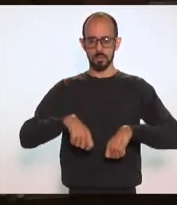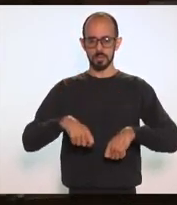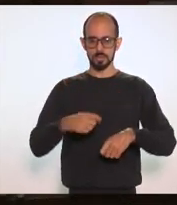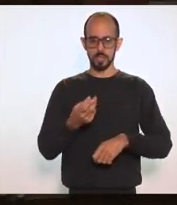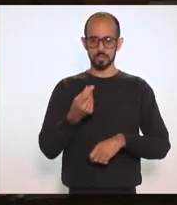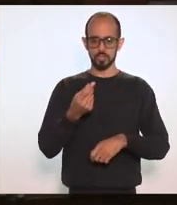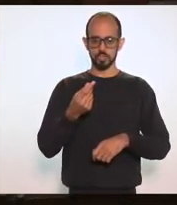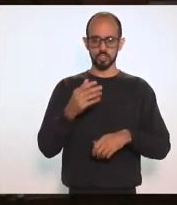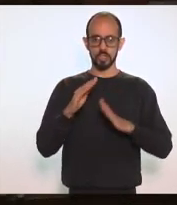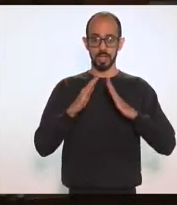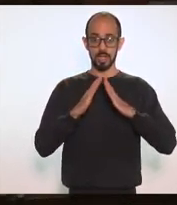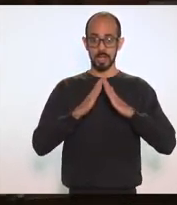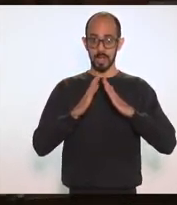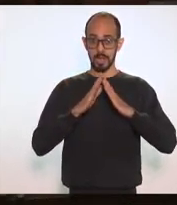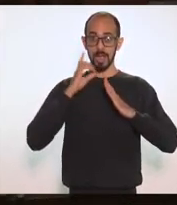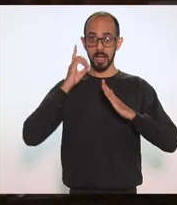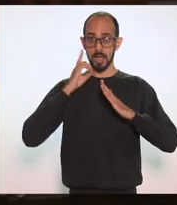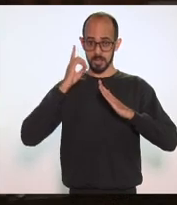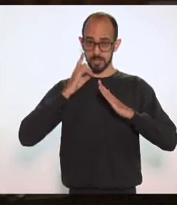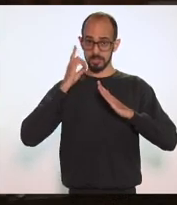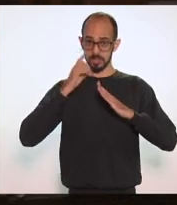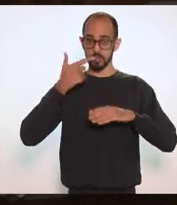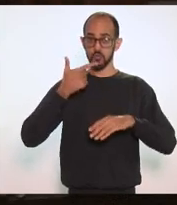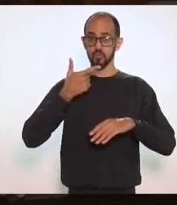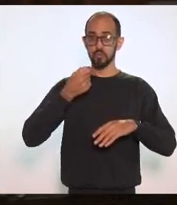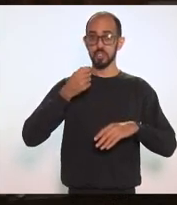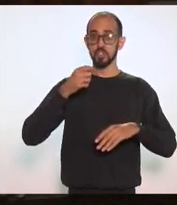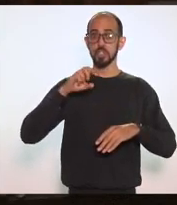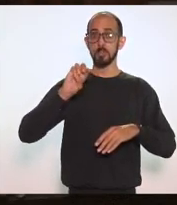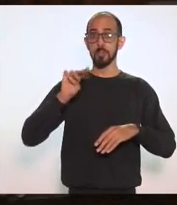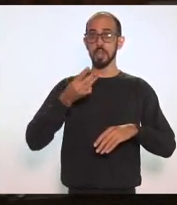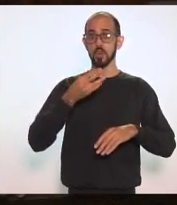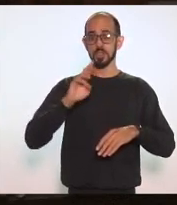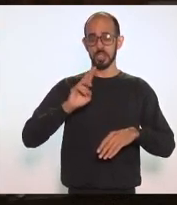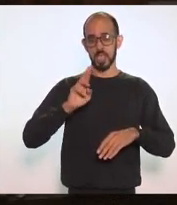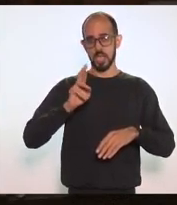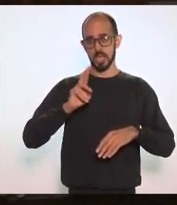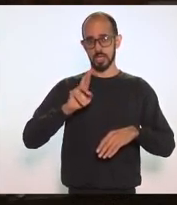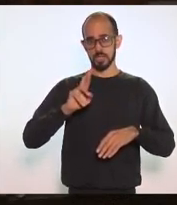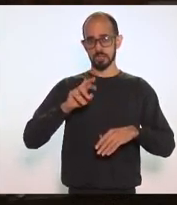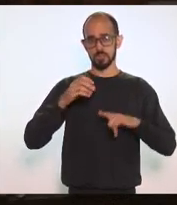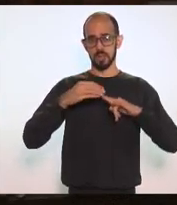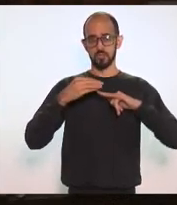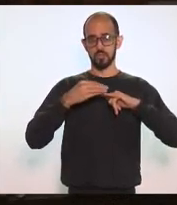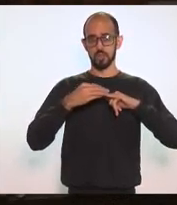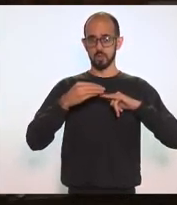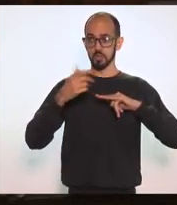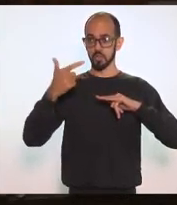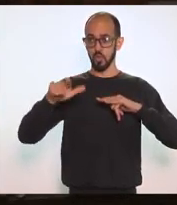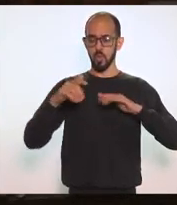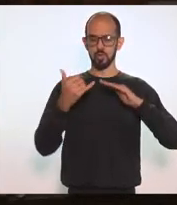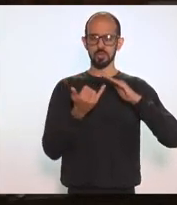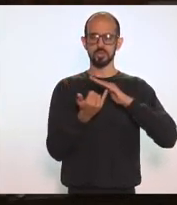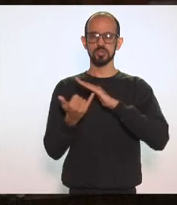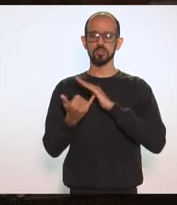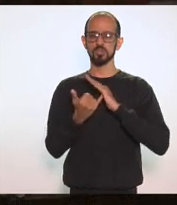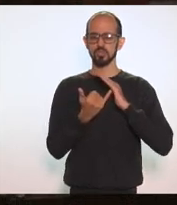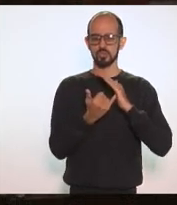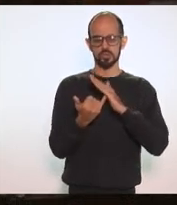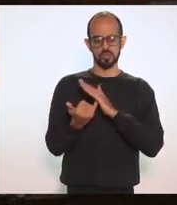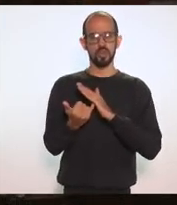transferidos pela Assembleia Legislativa na ordem de 20 milhões de reais, para que a Fiocruz e outras instituições da comunidade